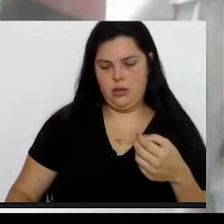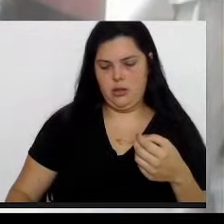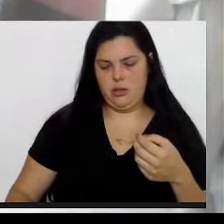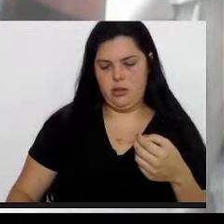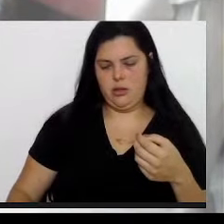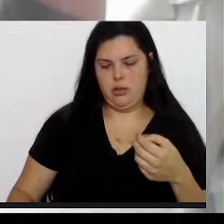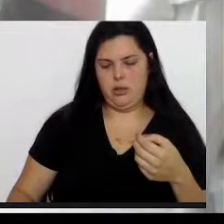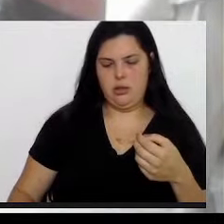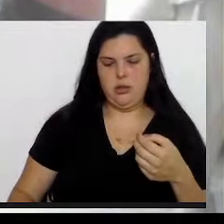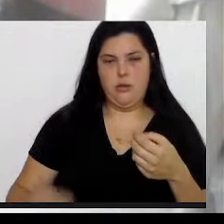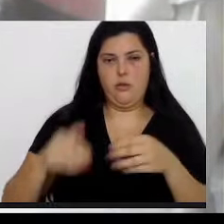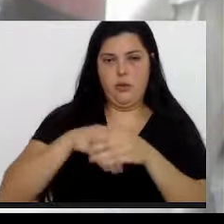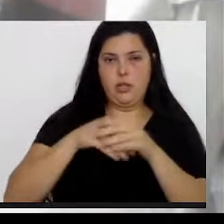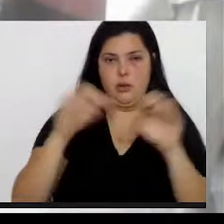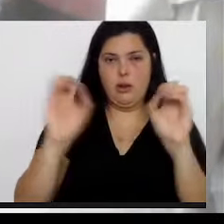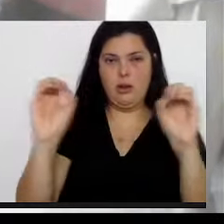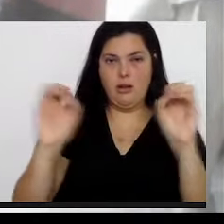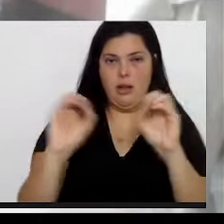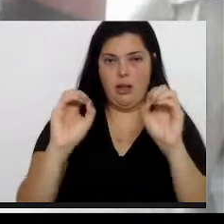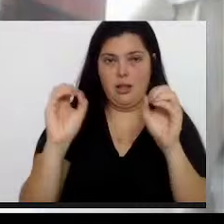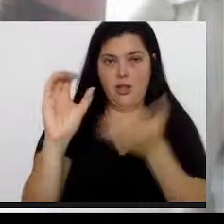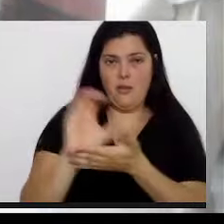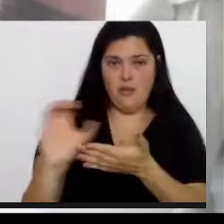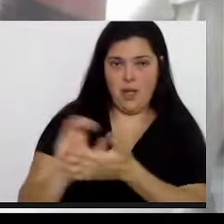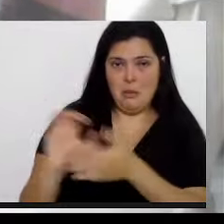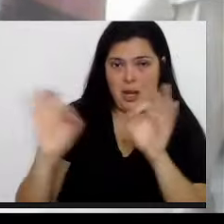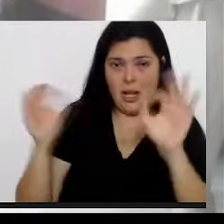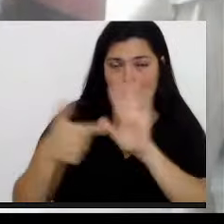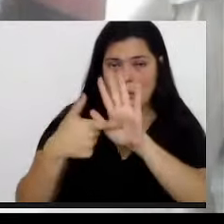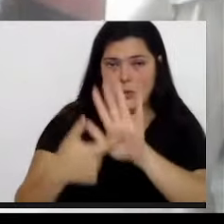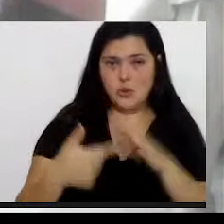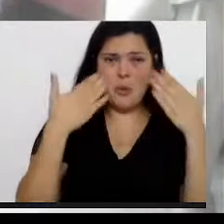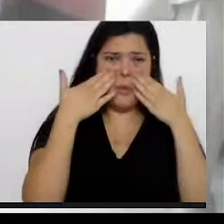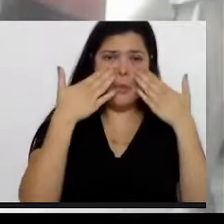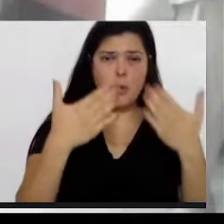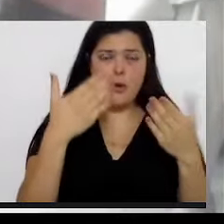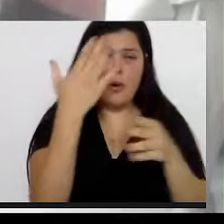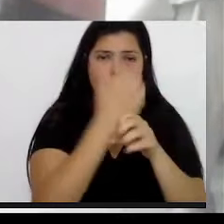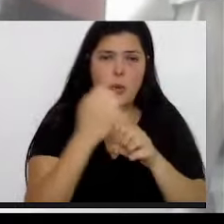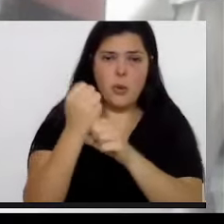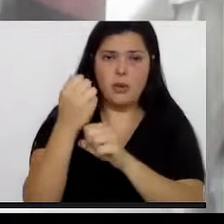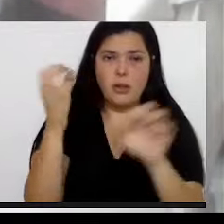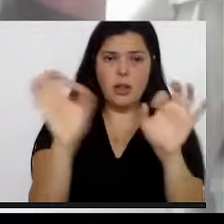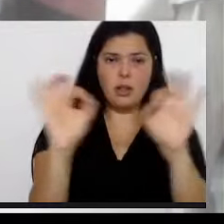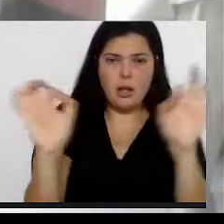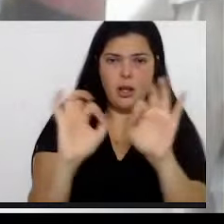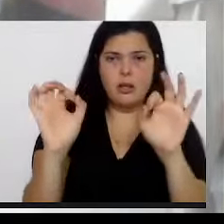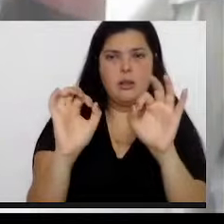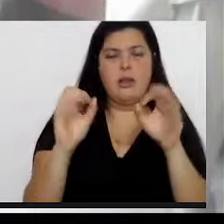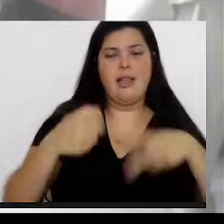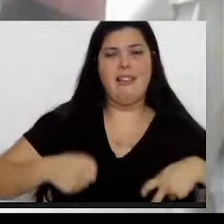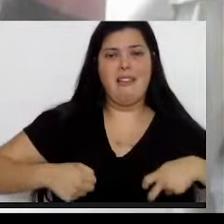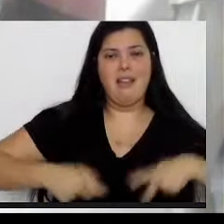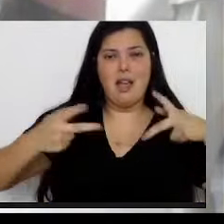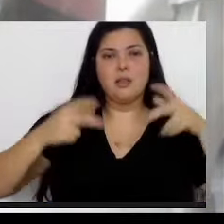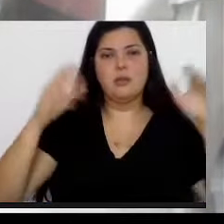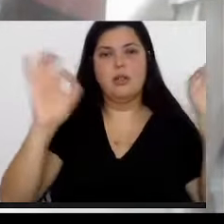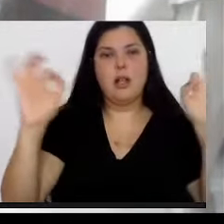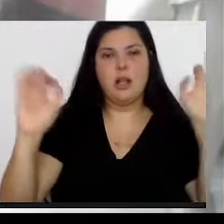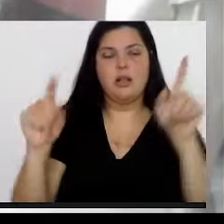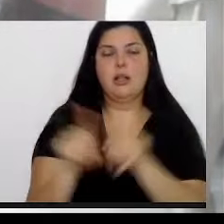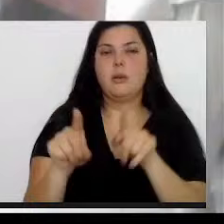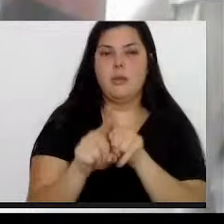sem nenhuma movimentação de recursos, não apresentaram prestação de contas ou não comprovaram nenhum gasto de campanha, e também